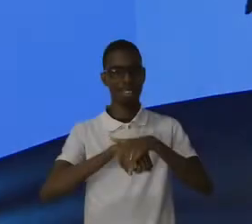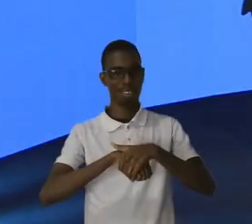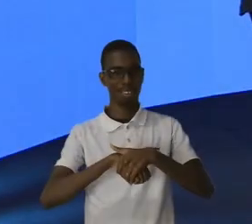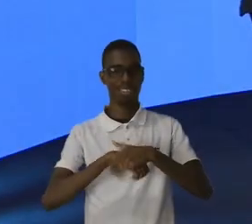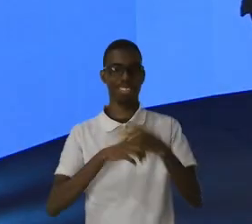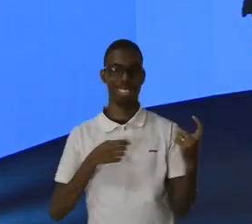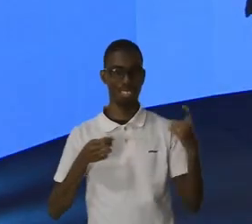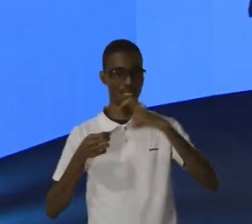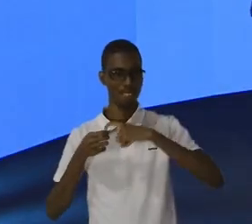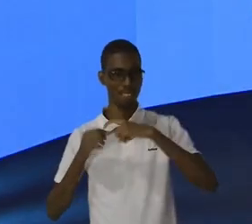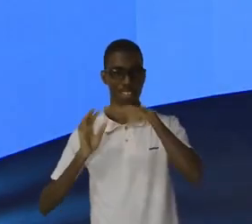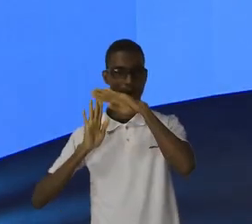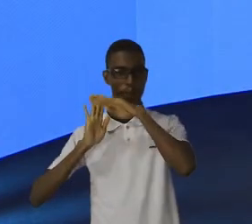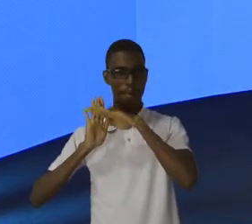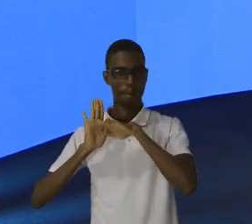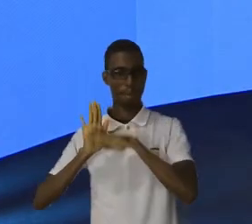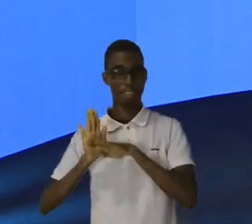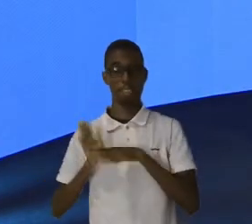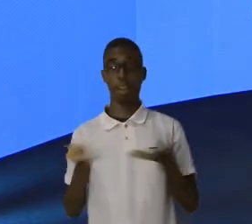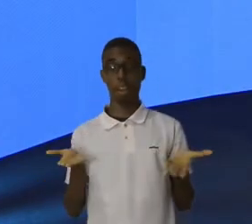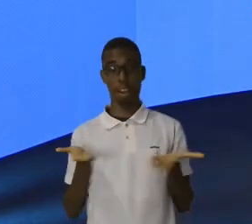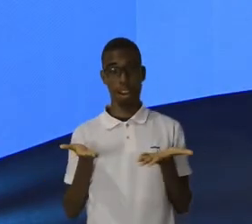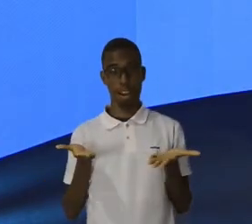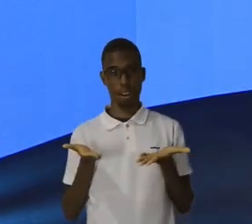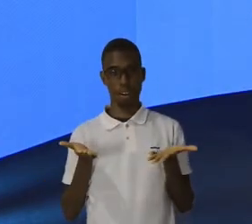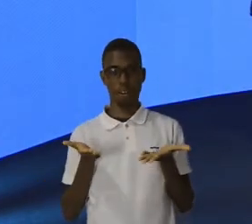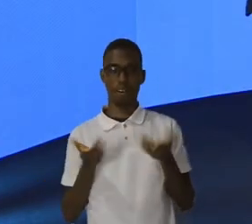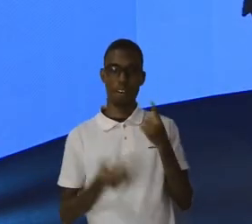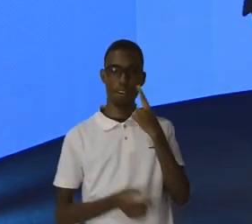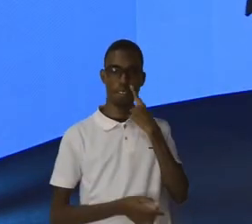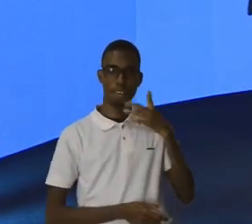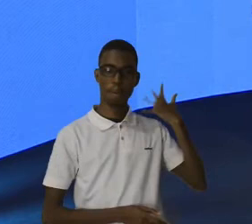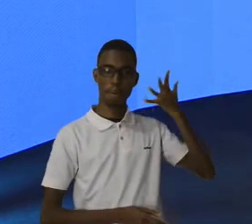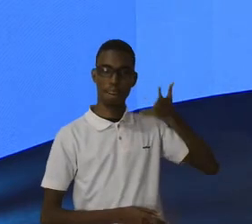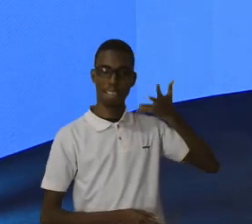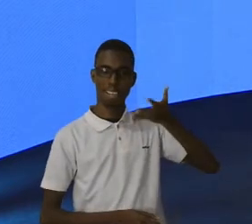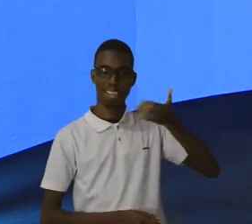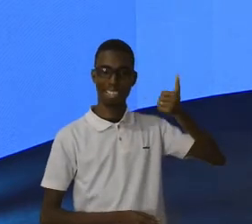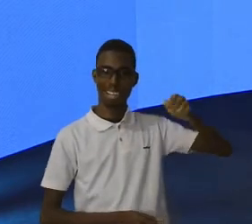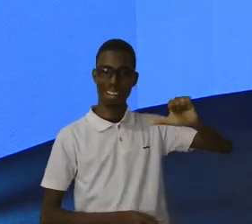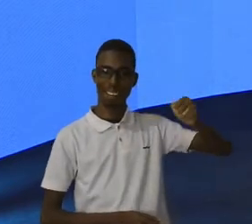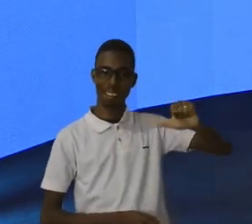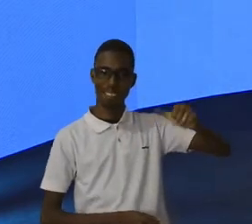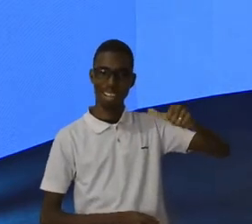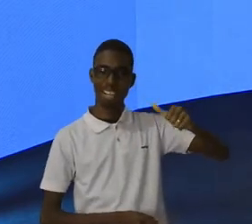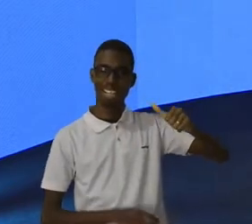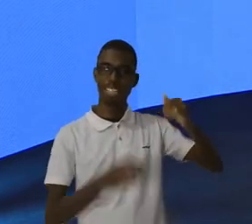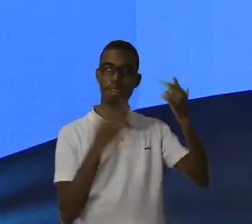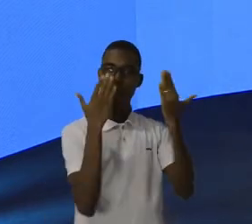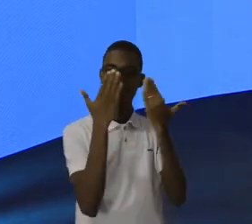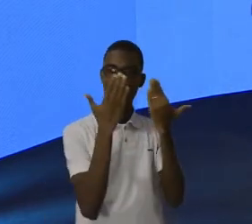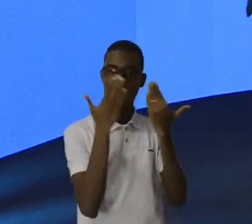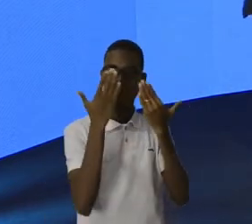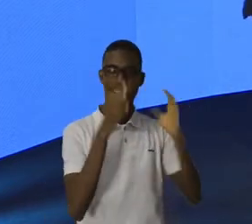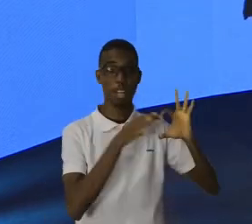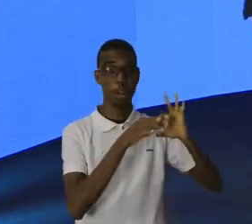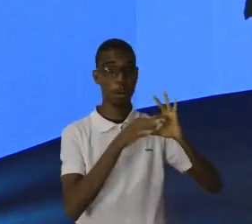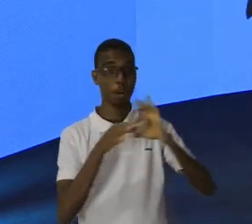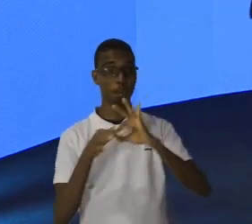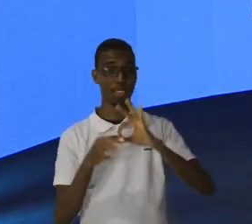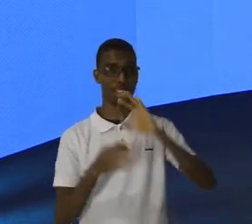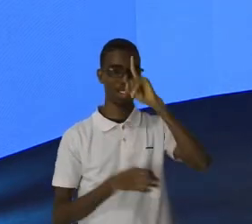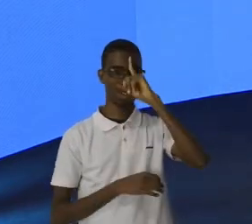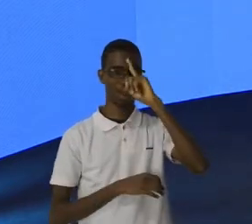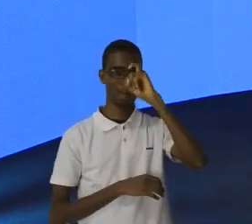E agora vamos conferir a palestra Avaliação Neuropsicológica no Contexto Hospitalar, com